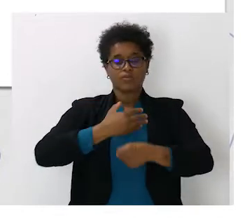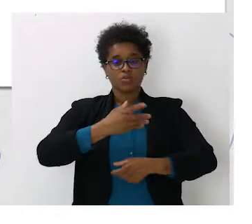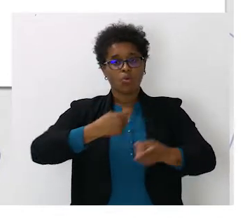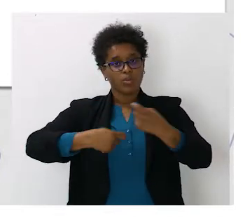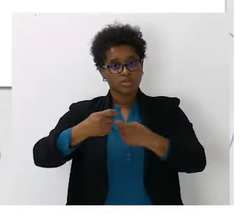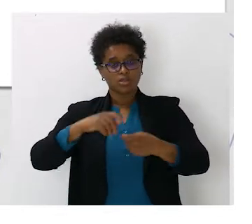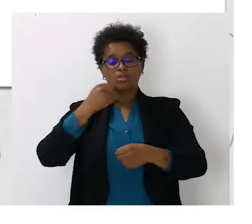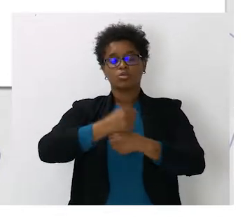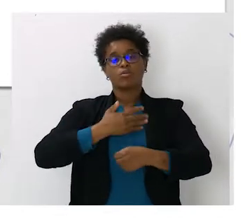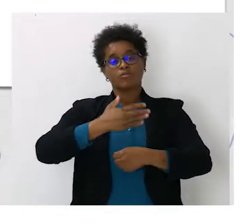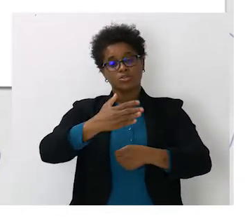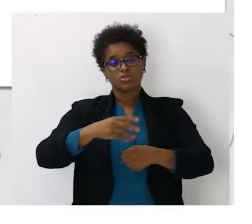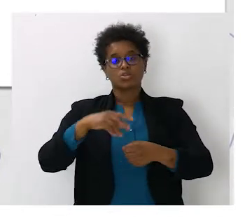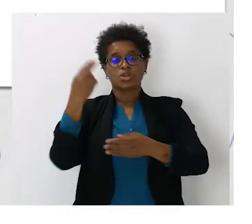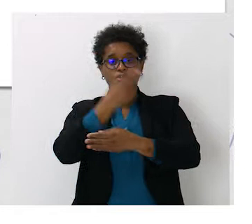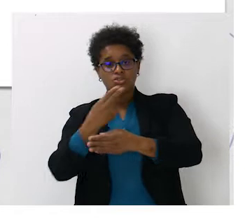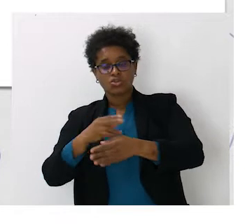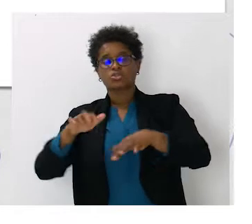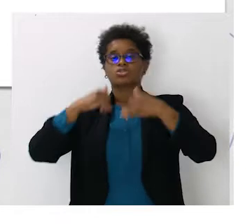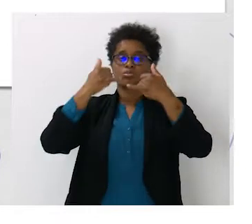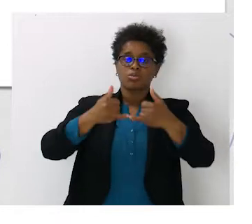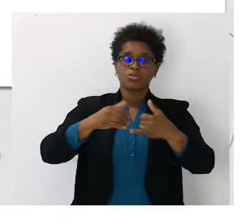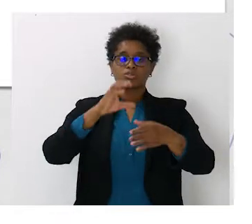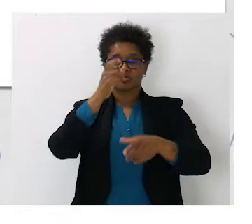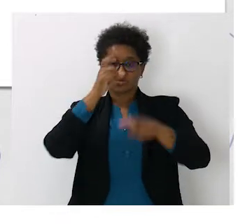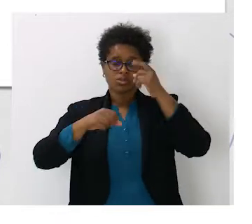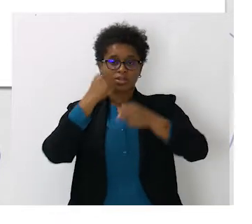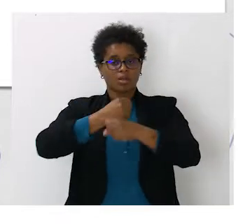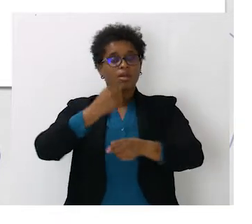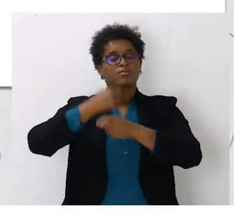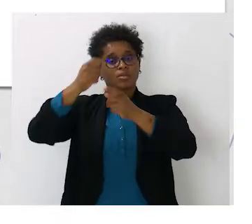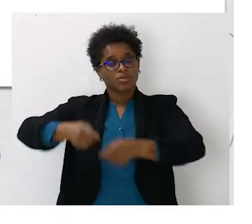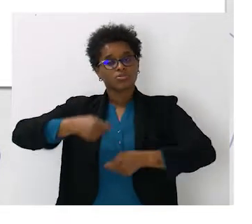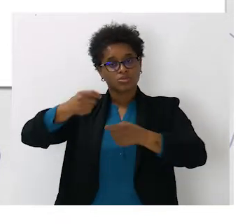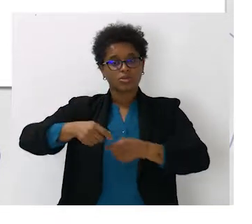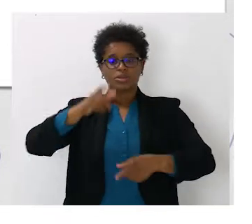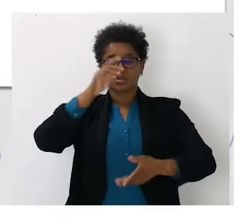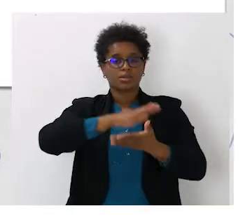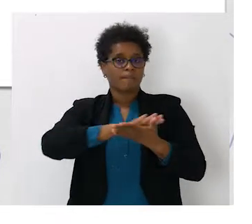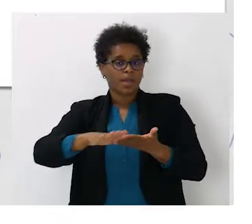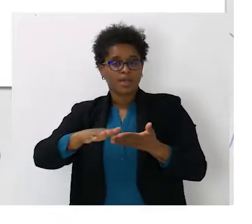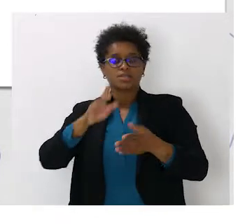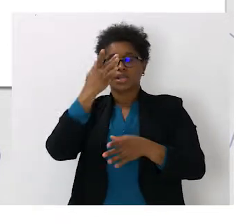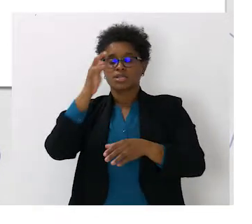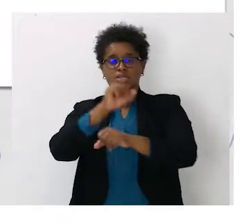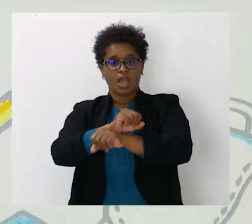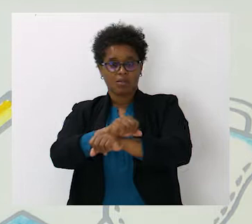artesãos. Depois, os camponeses, na base da sociedade, os